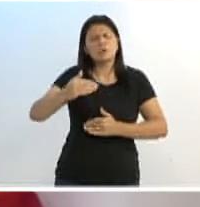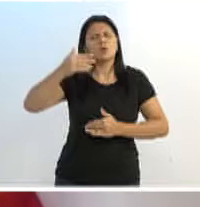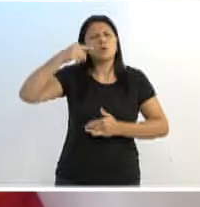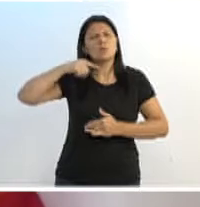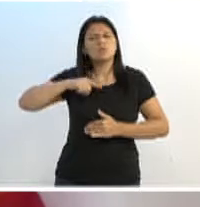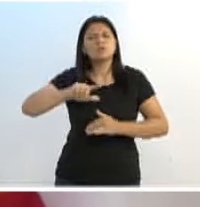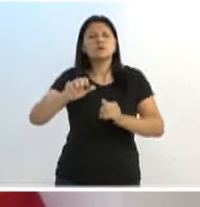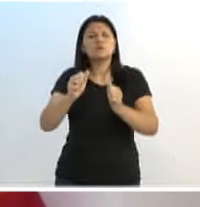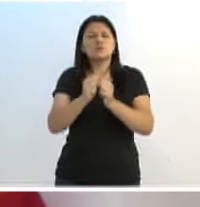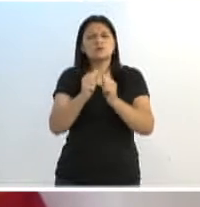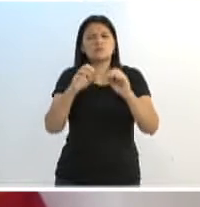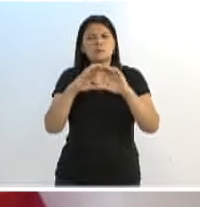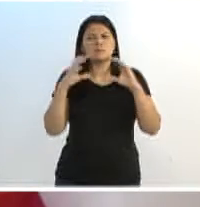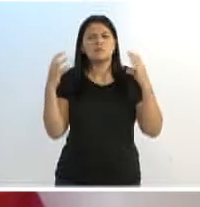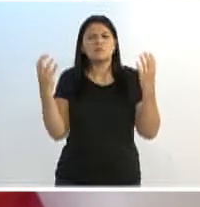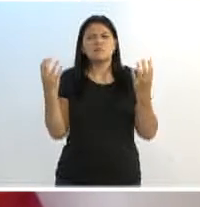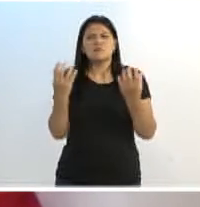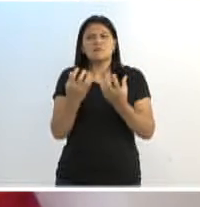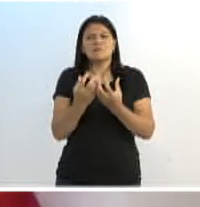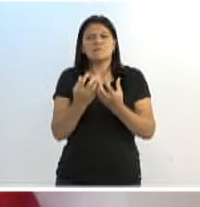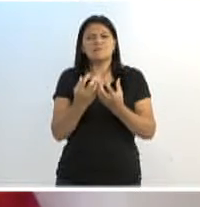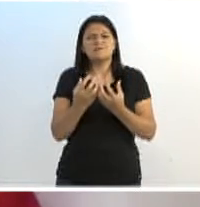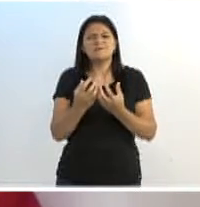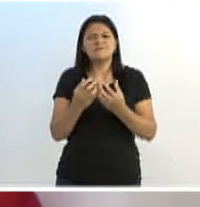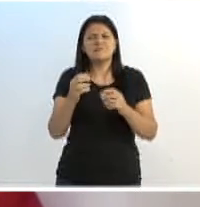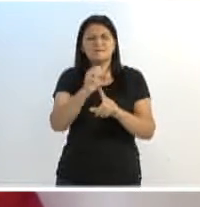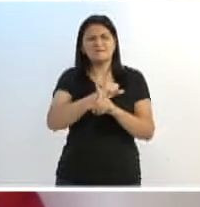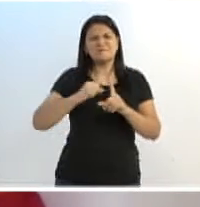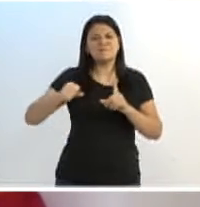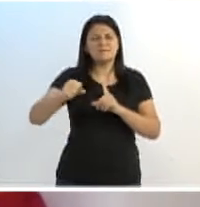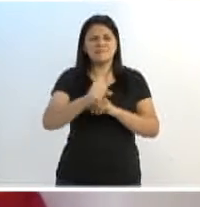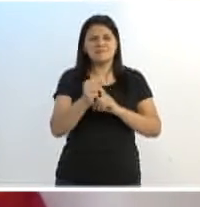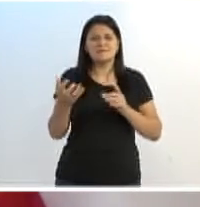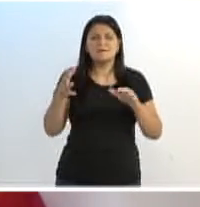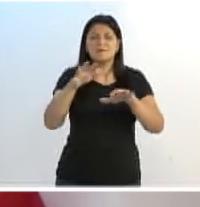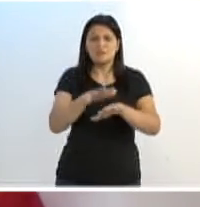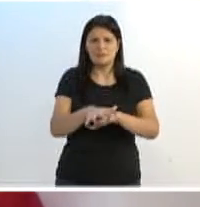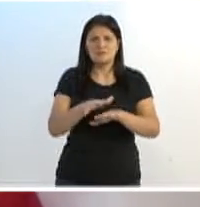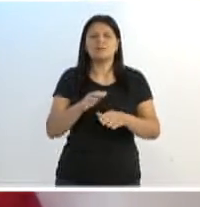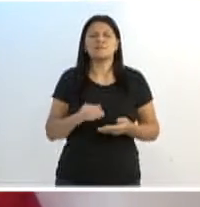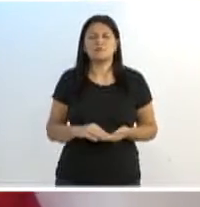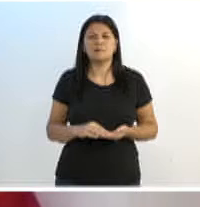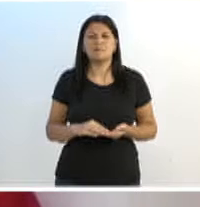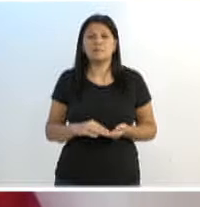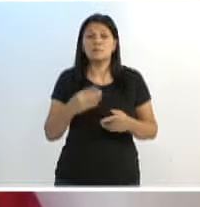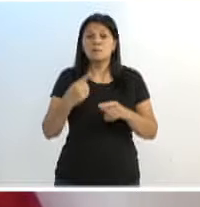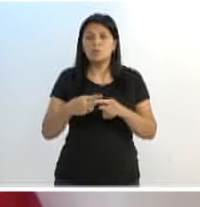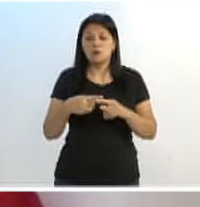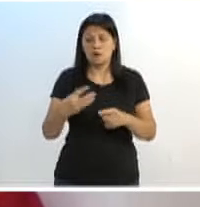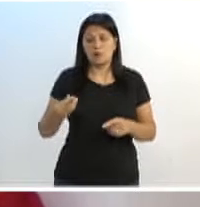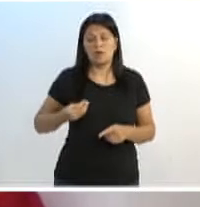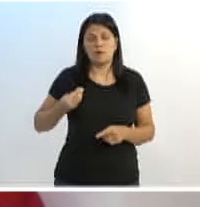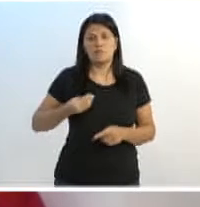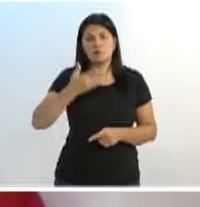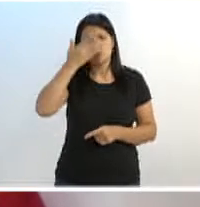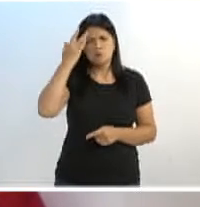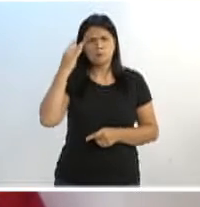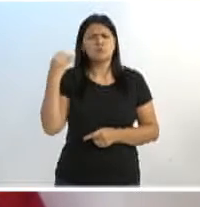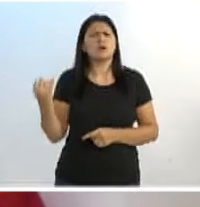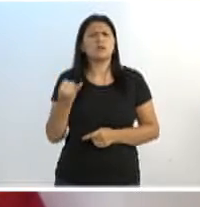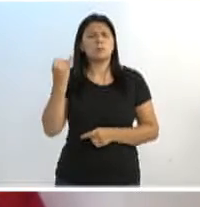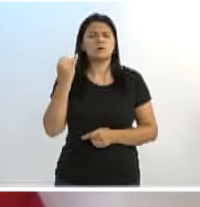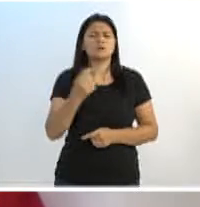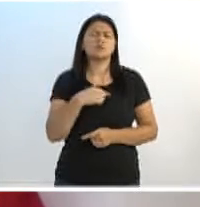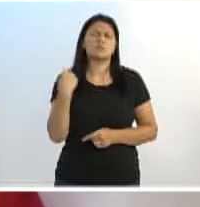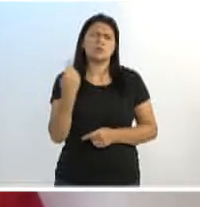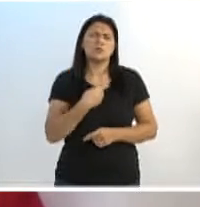com a nossa comunidade uma cidade cada vez mais inclusiva, cada vez mais plural. Então a vida e as demandas dessas pessoas realmente nos importam, e por isso a gente fez